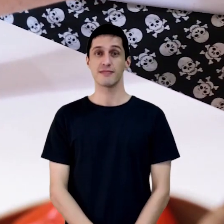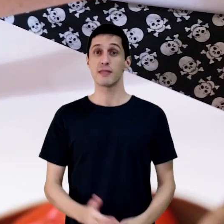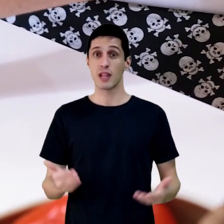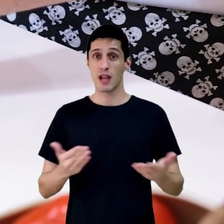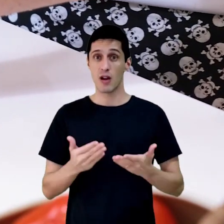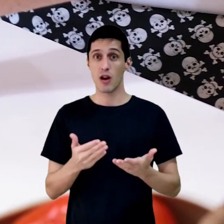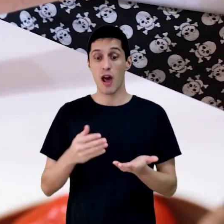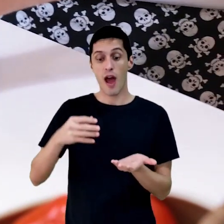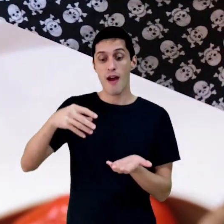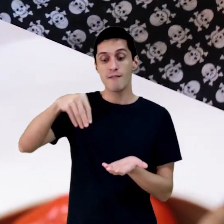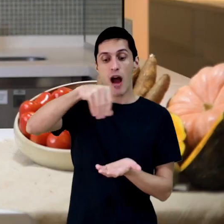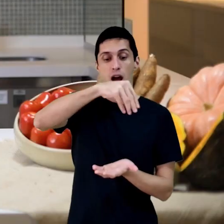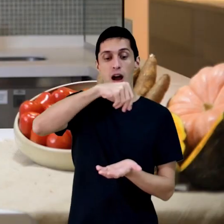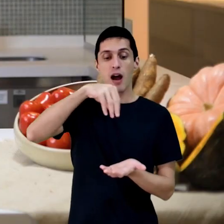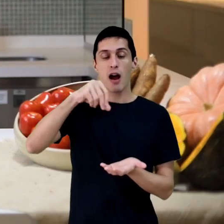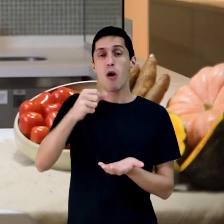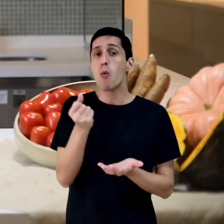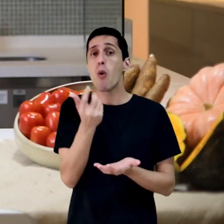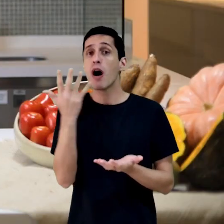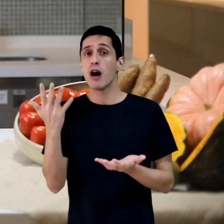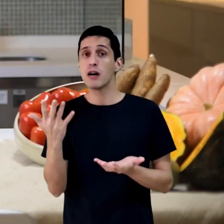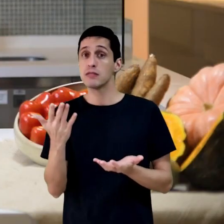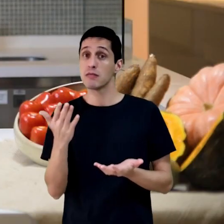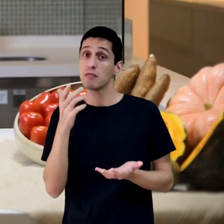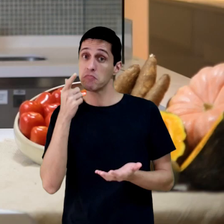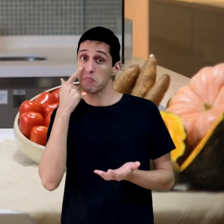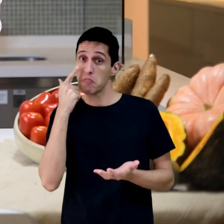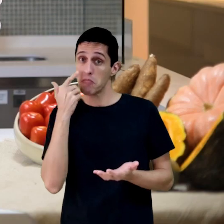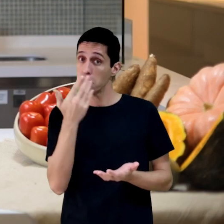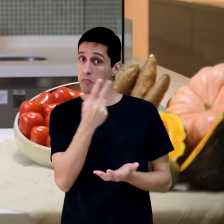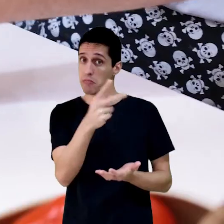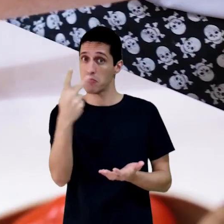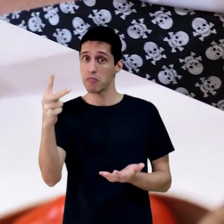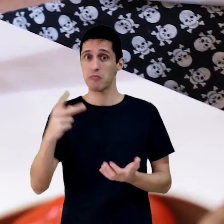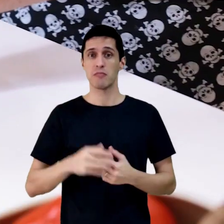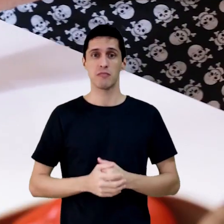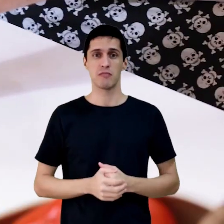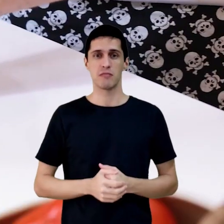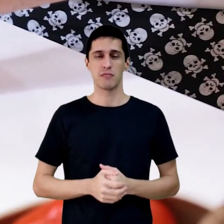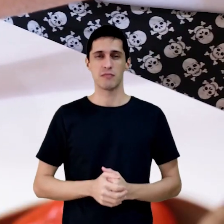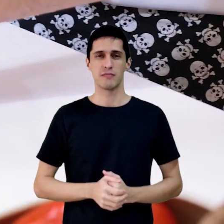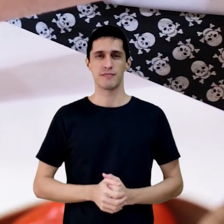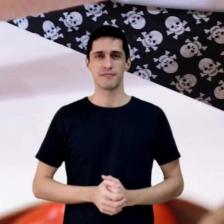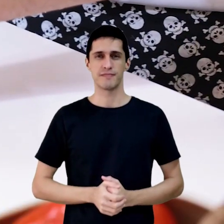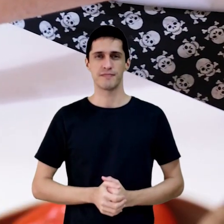de farinha, vocês vão dosando aqui, ó.